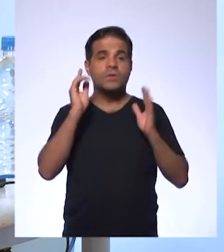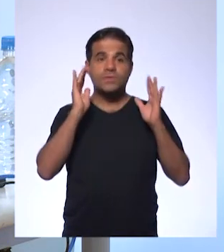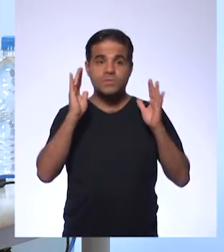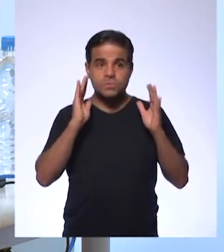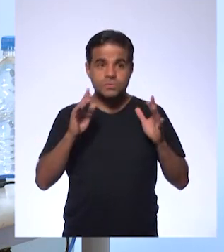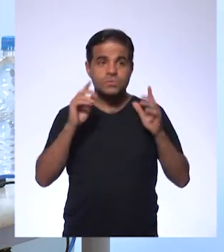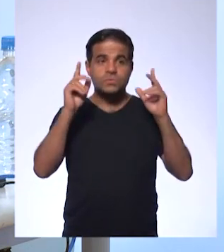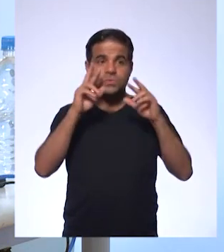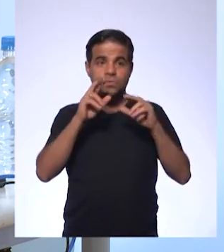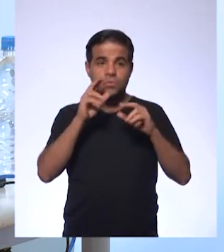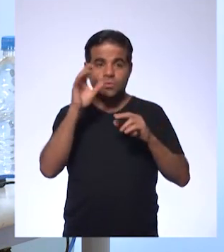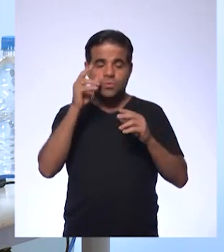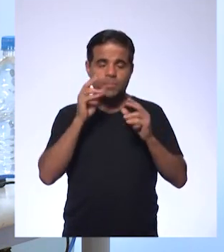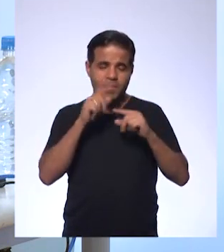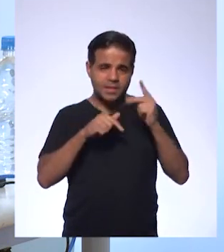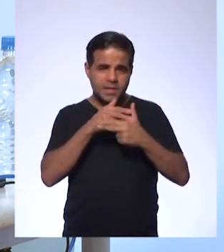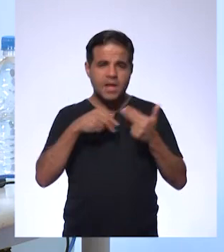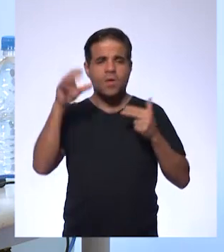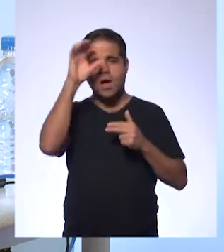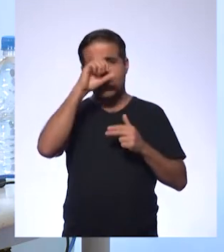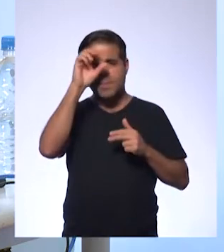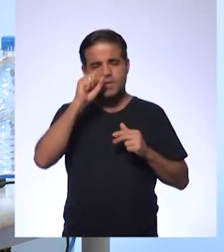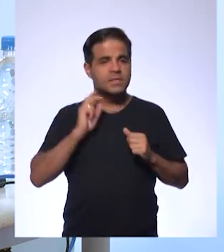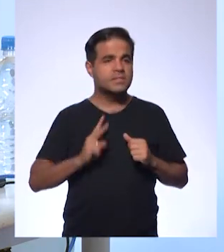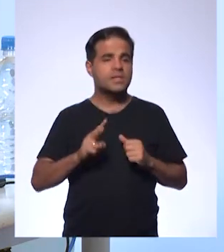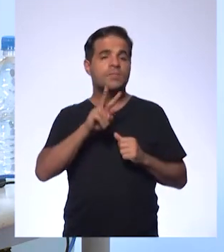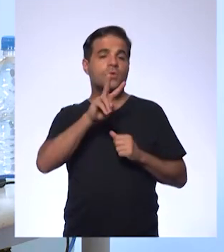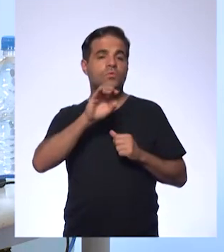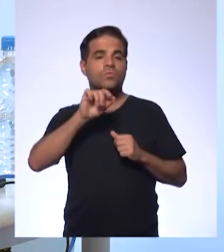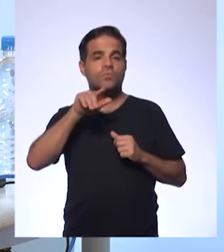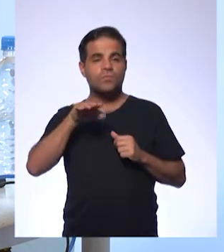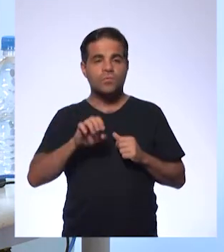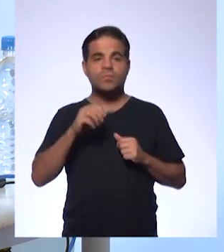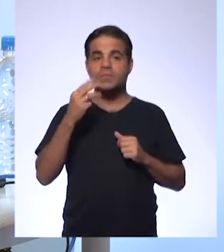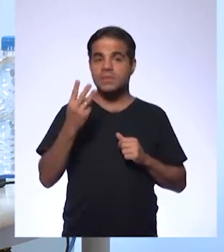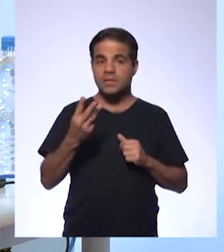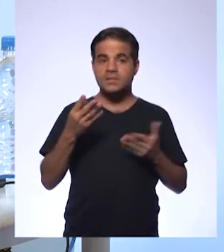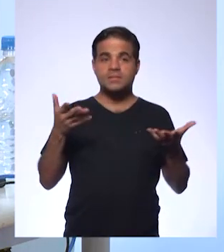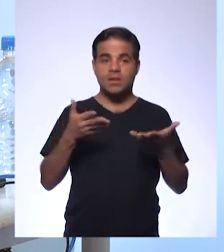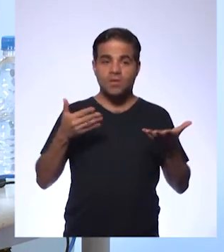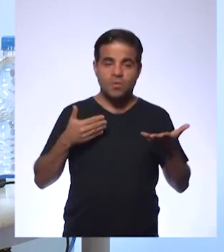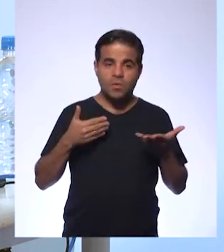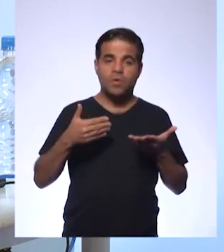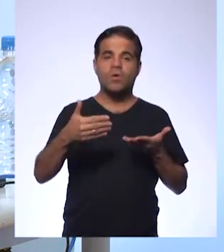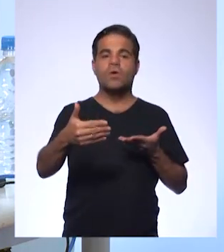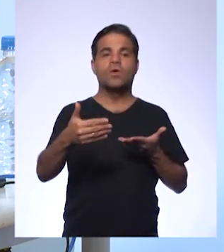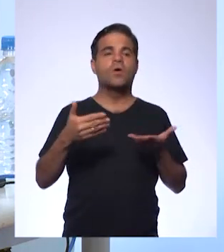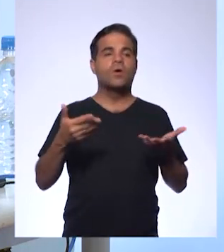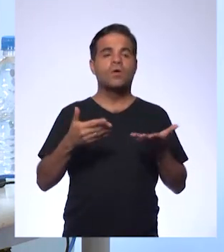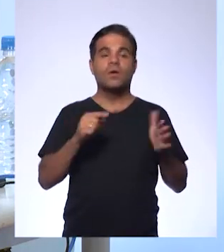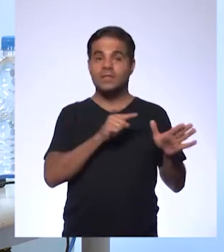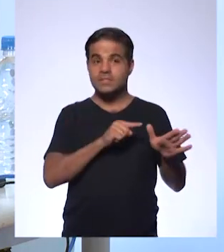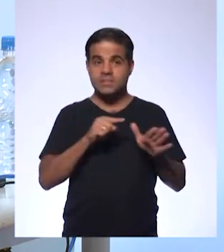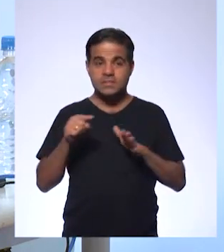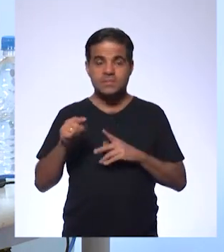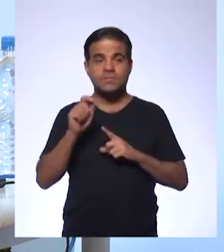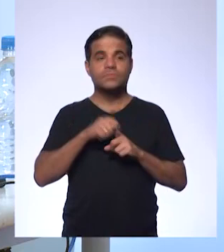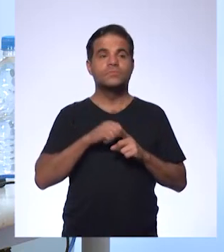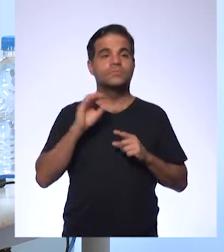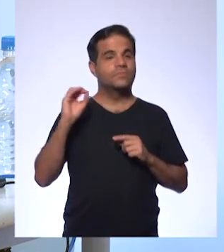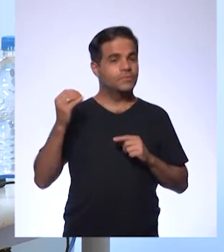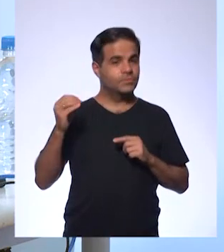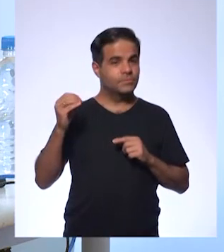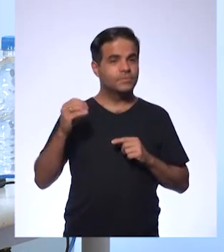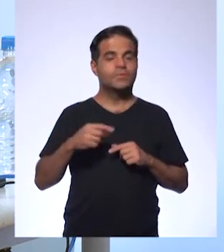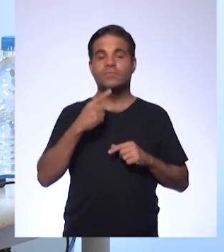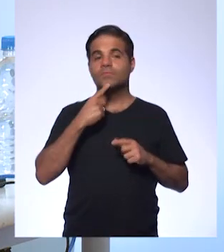do Material Aprender Sempre, volume 3. E nós vamos agora, a partir dessa semana de